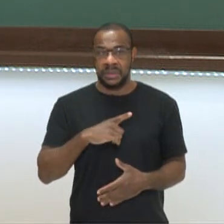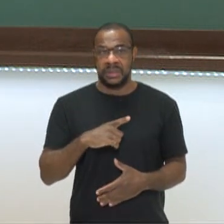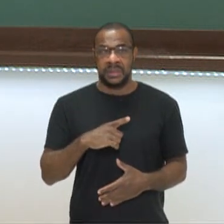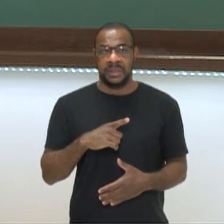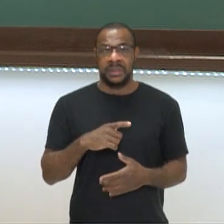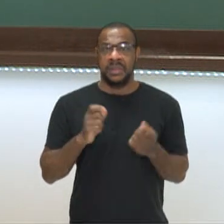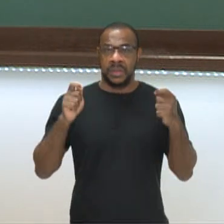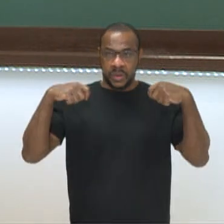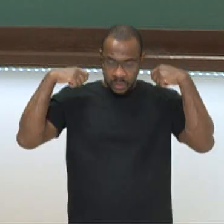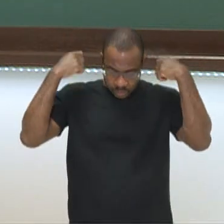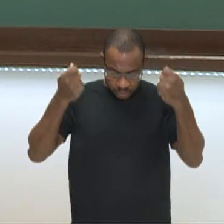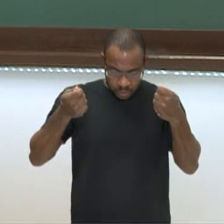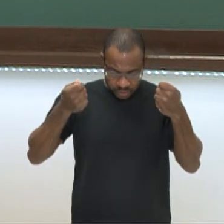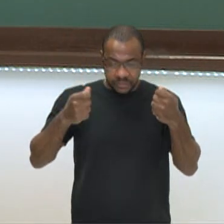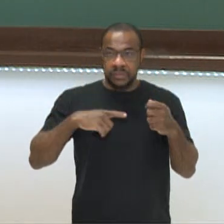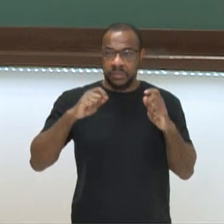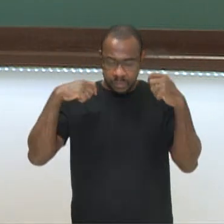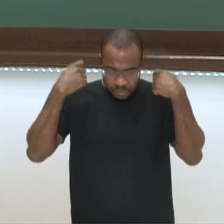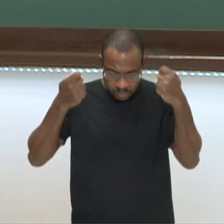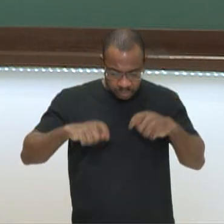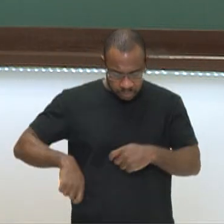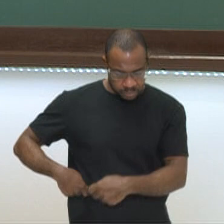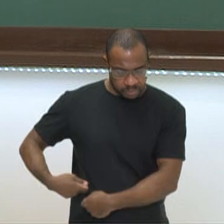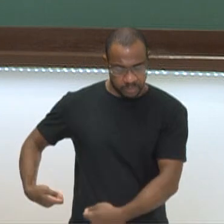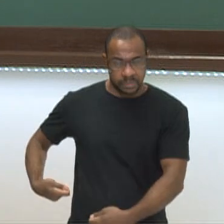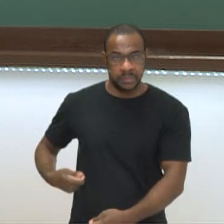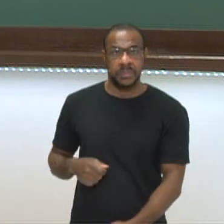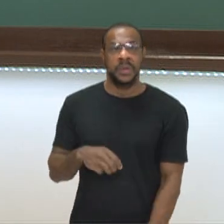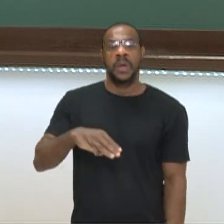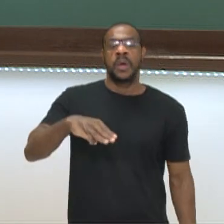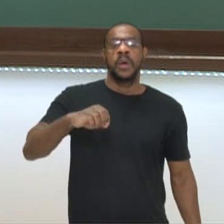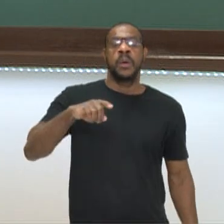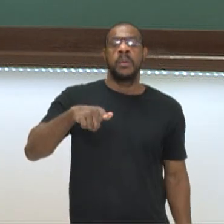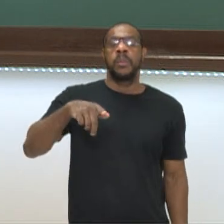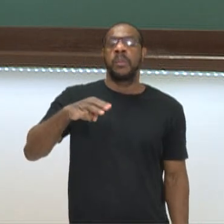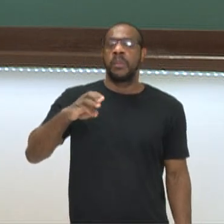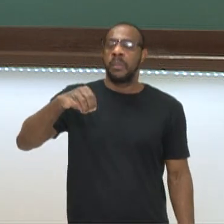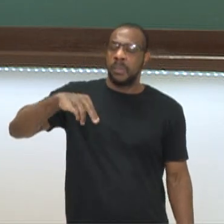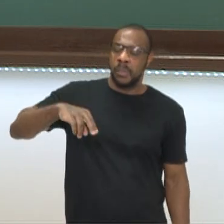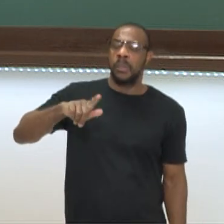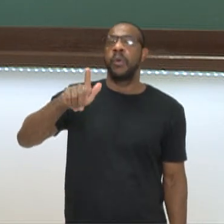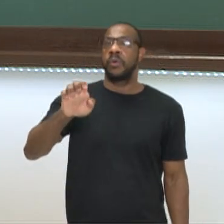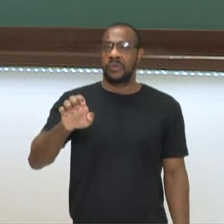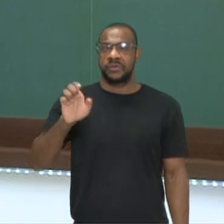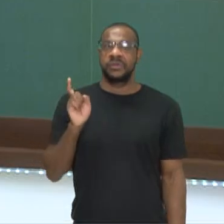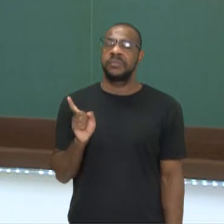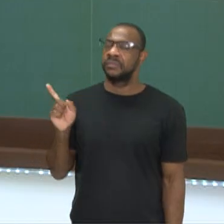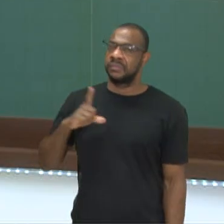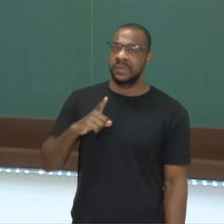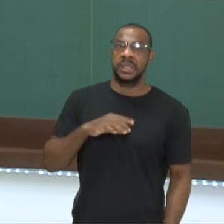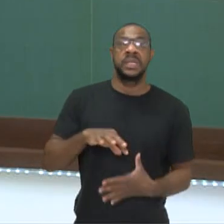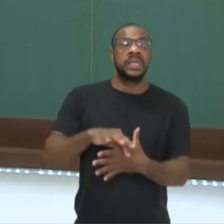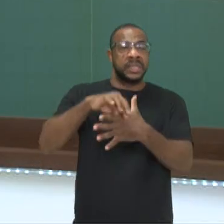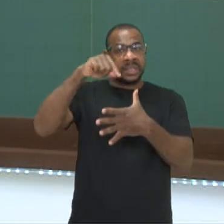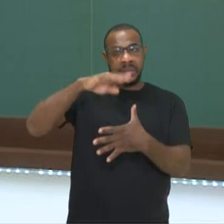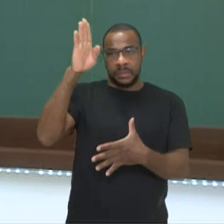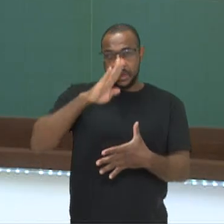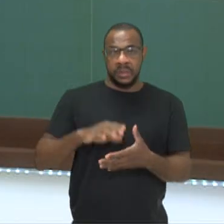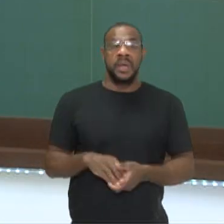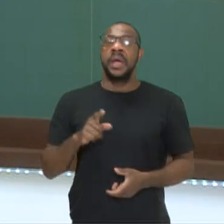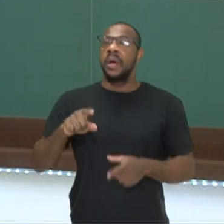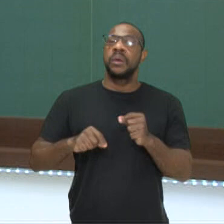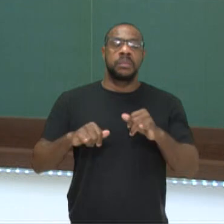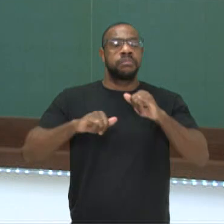monge Padma Santen, que fica Três Canoas, no Rio Grande do Sul, também no budismo tibetano. E eles são lideranças